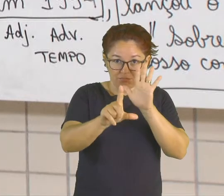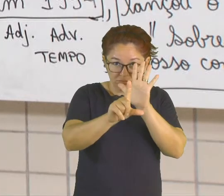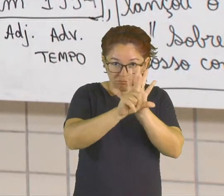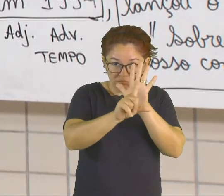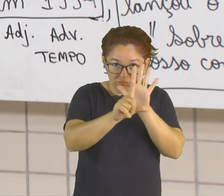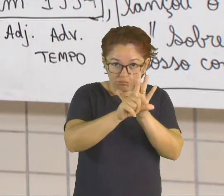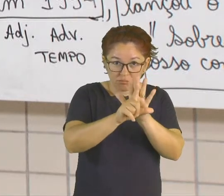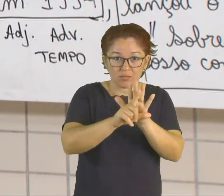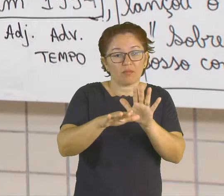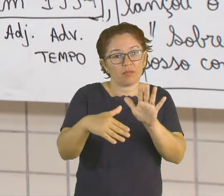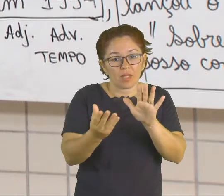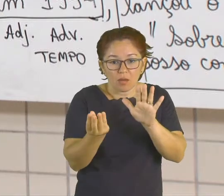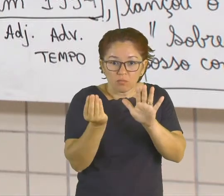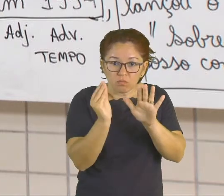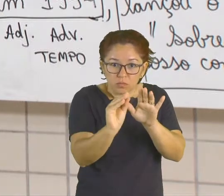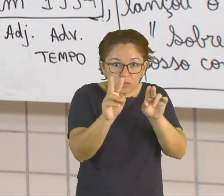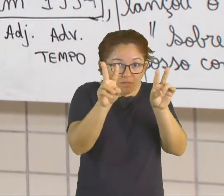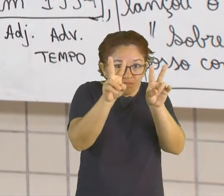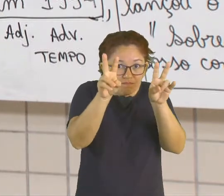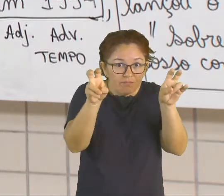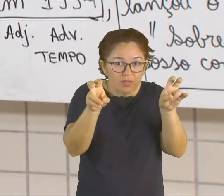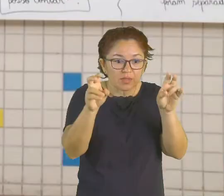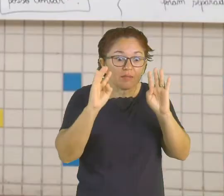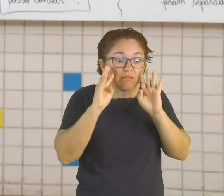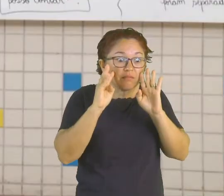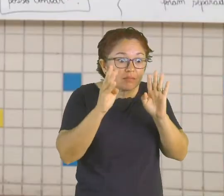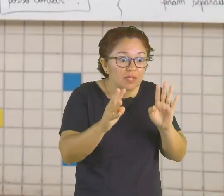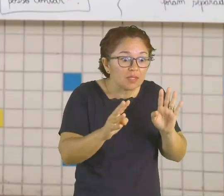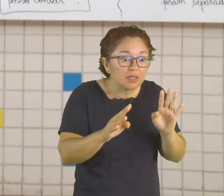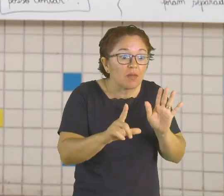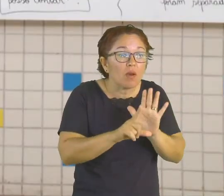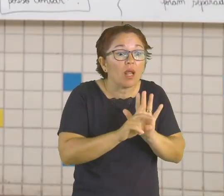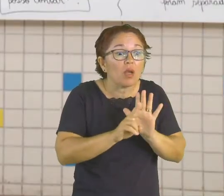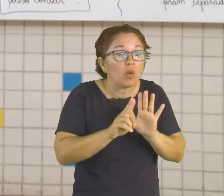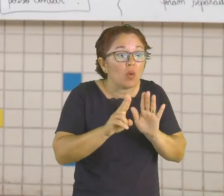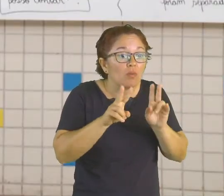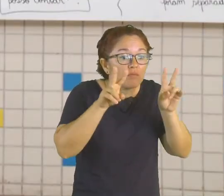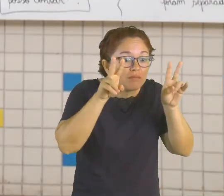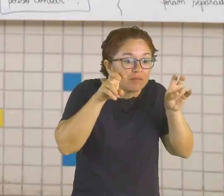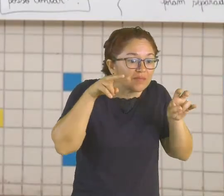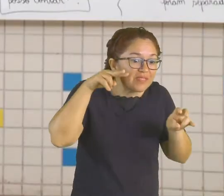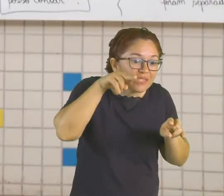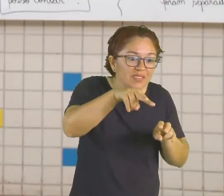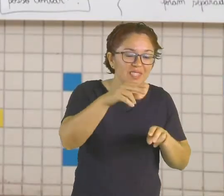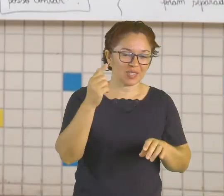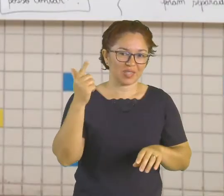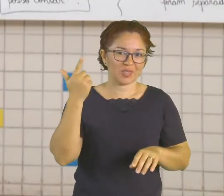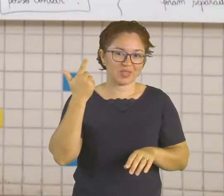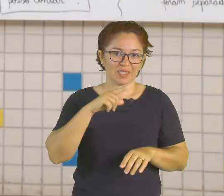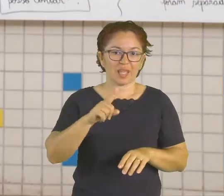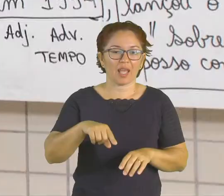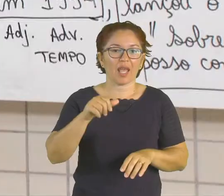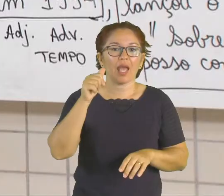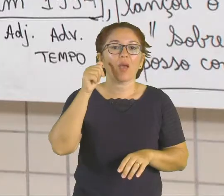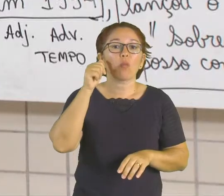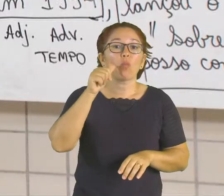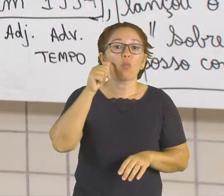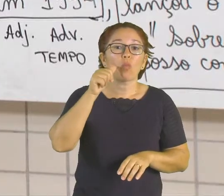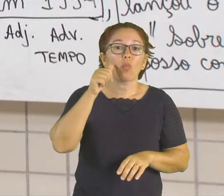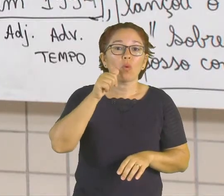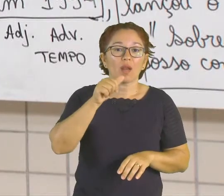certo? Vamos ver mais um exemplo. Esse outro exemplo também é do texto normativo